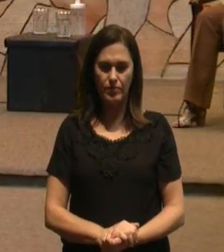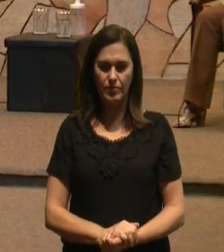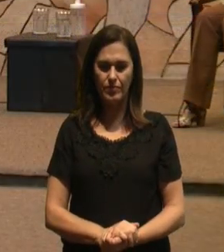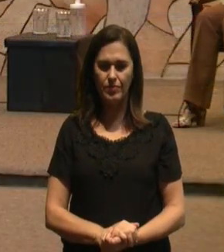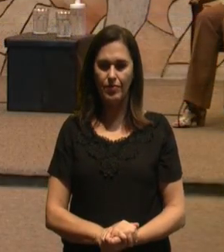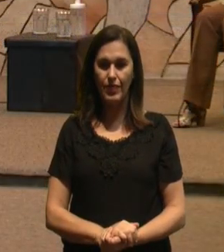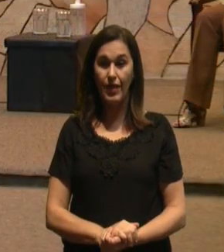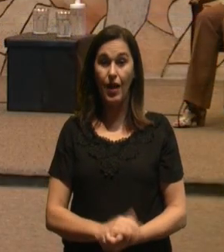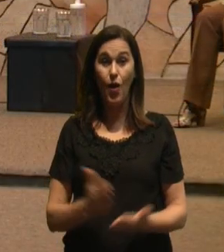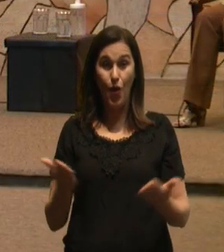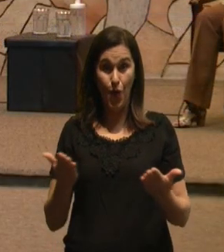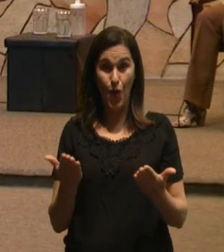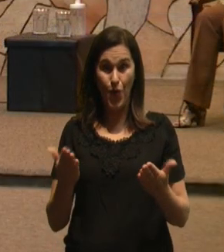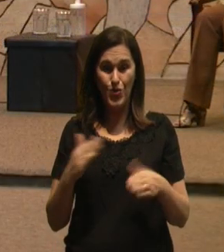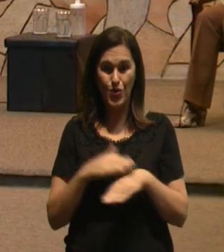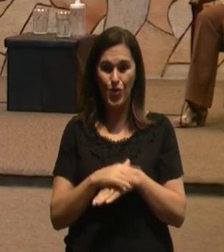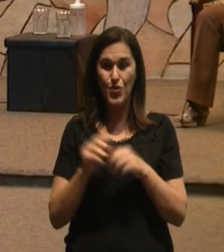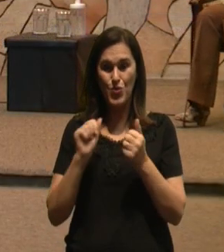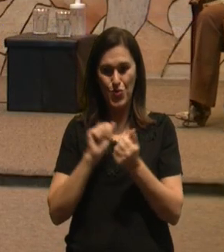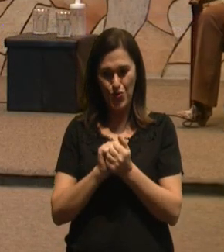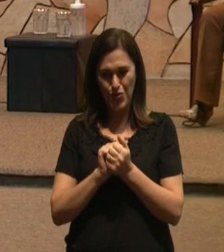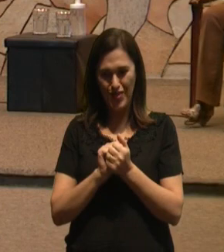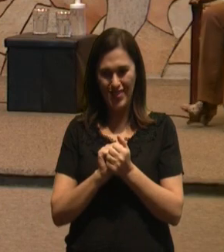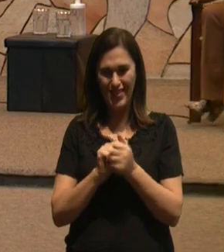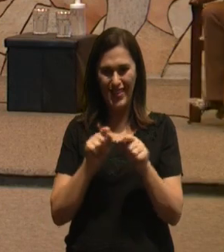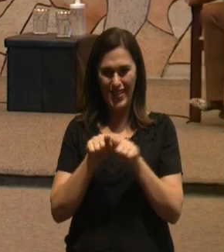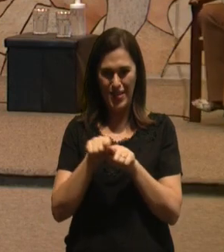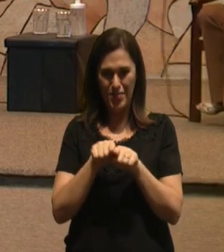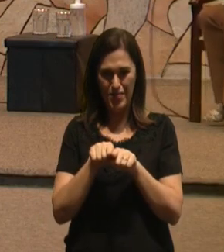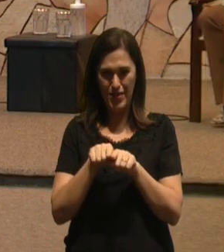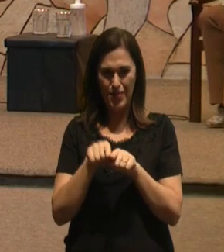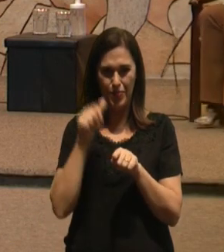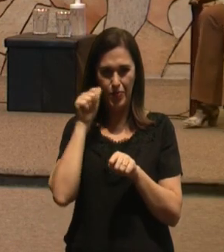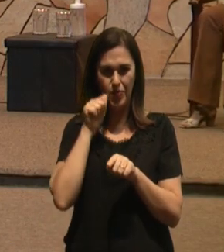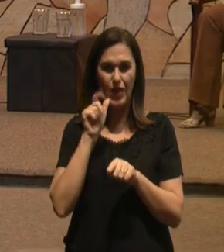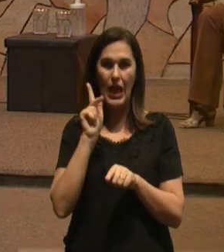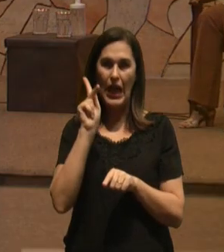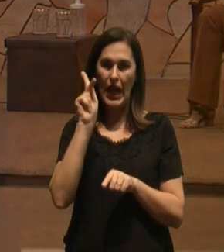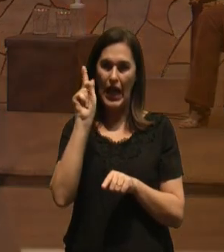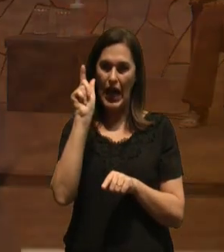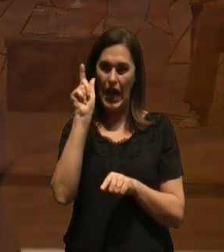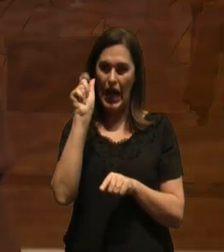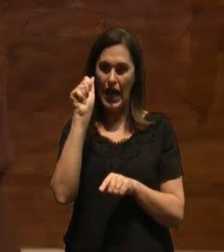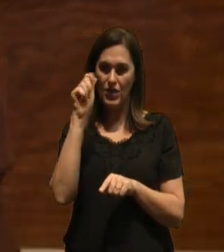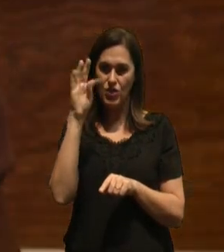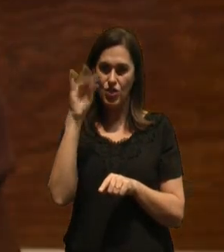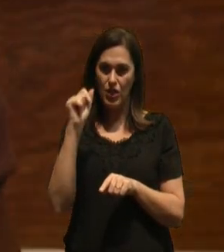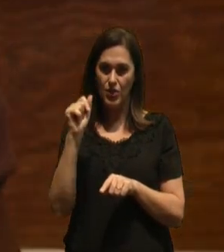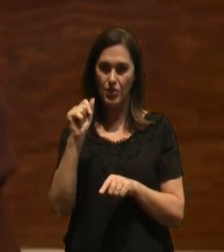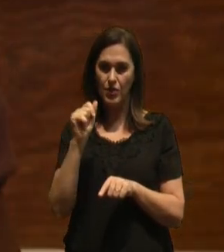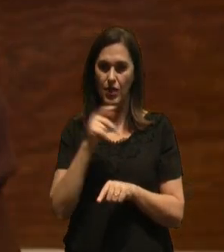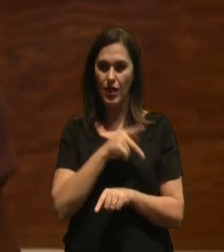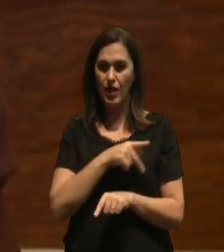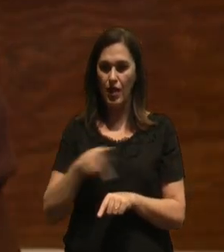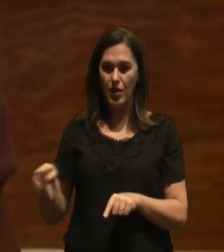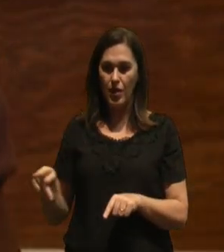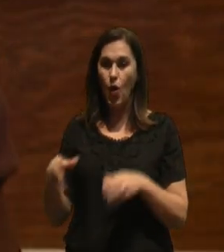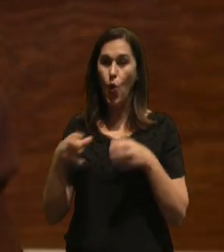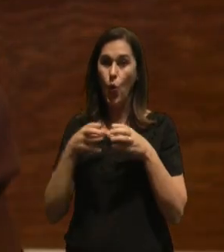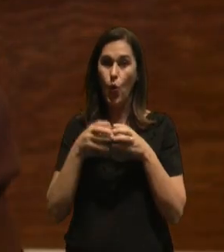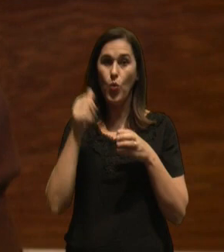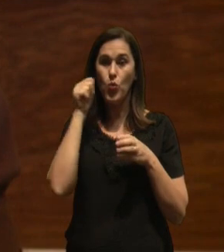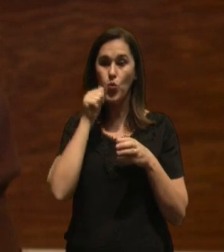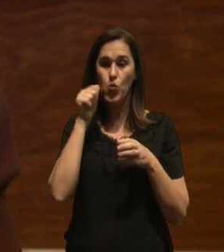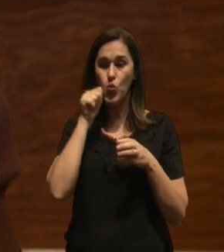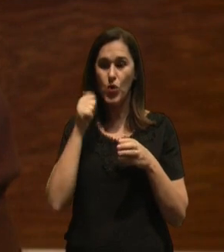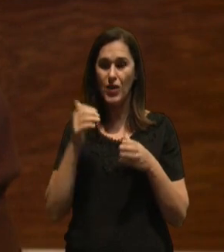Mãe, irmão, nesta noite está conosco a irmã Kátia Carvalho, presidente da MMCM. Eu vou